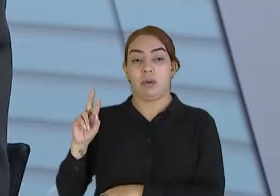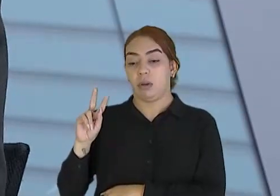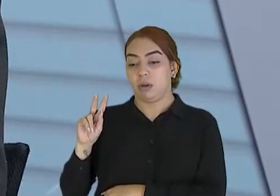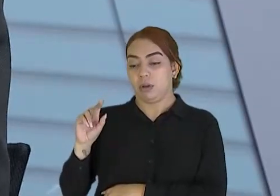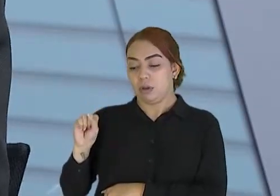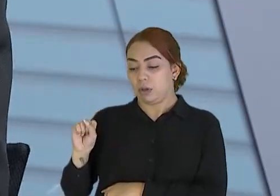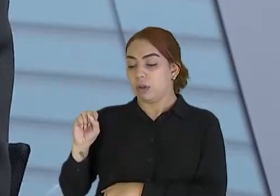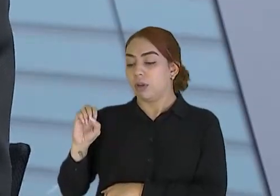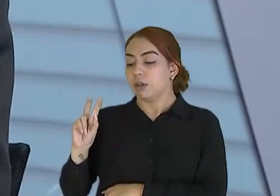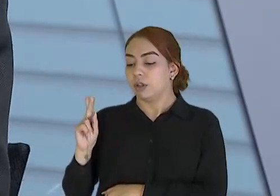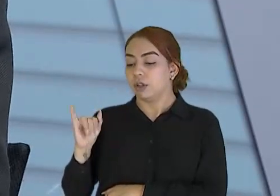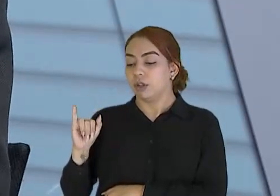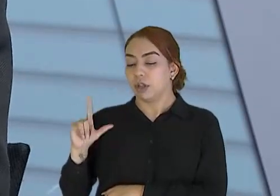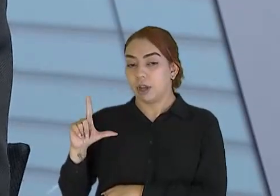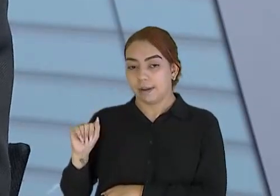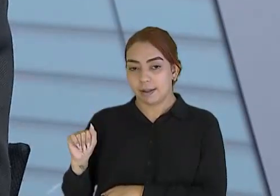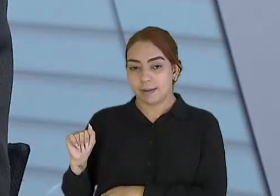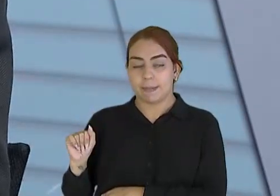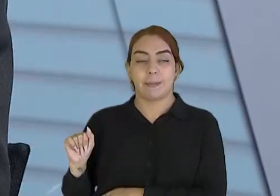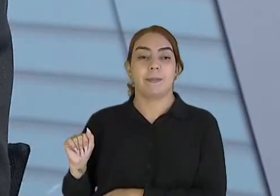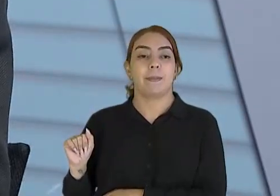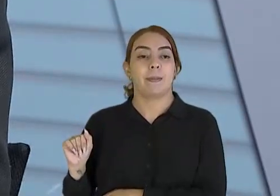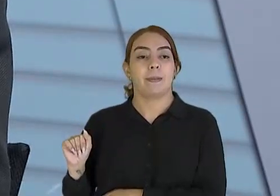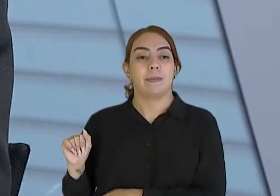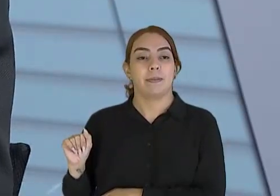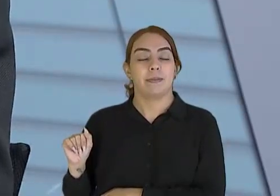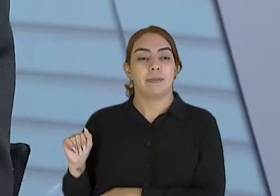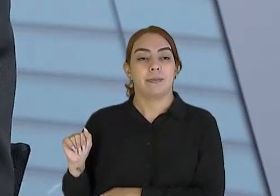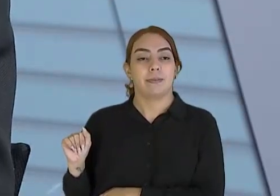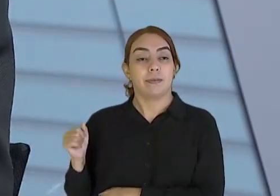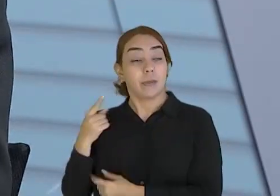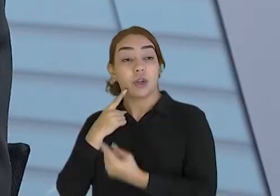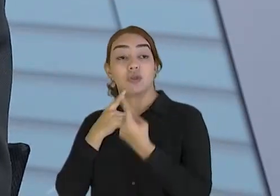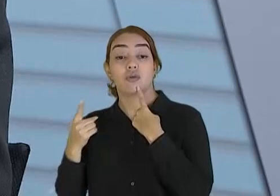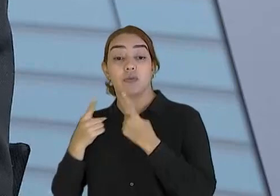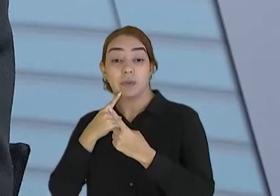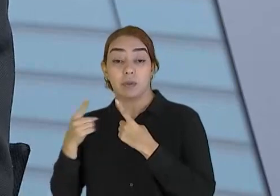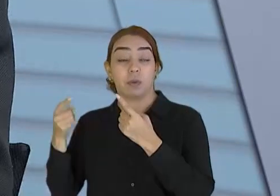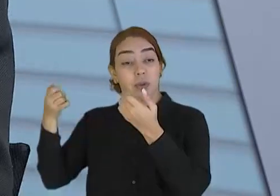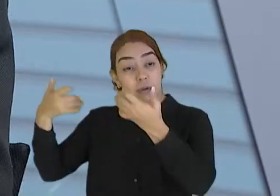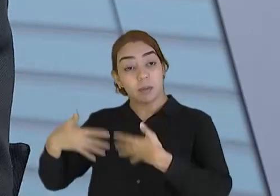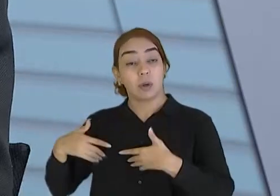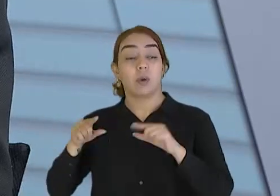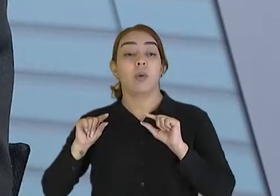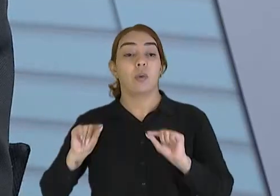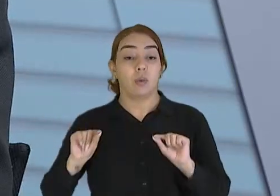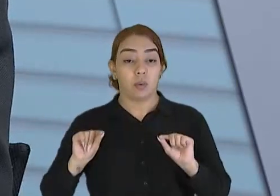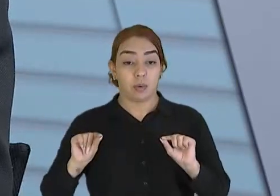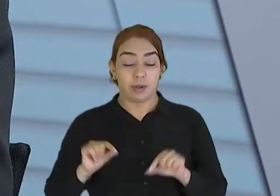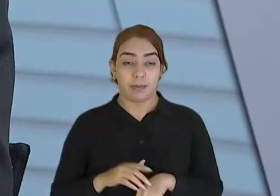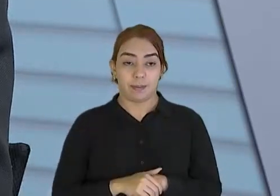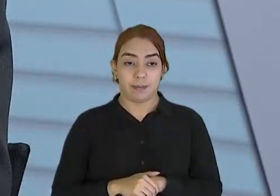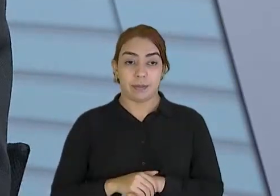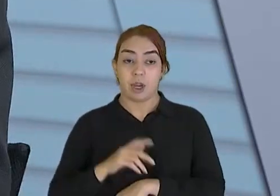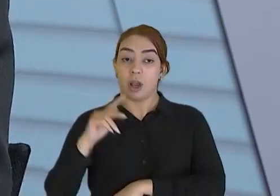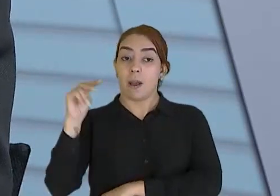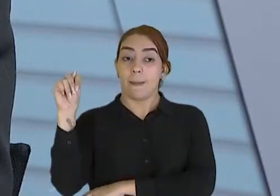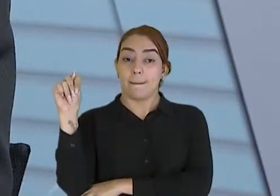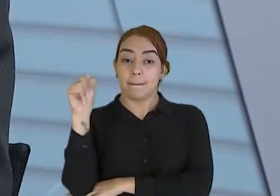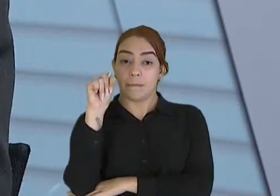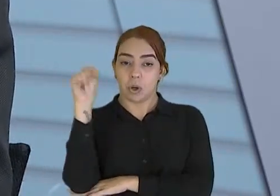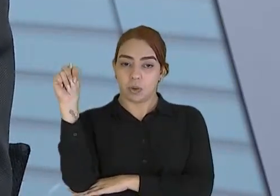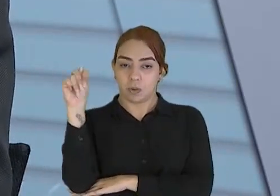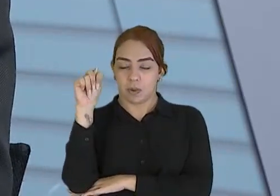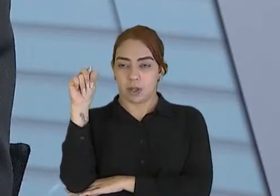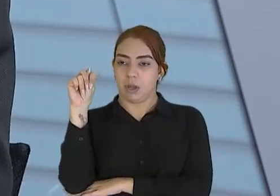aqui no programa, doutora Sheila, e se a gente olhar o mapa de Porto Alegre de muitos